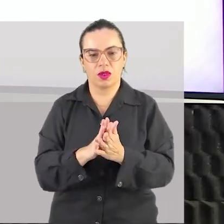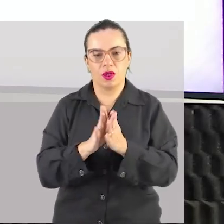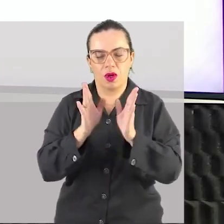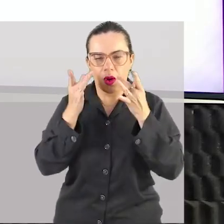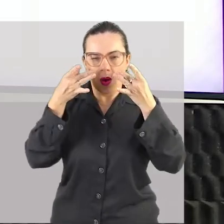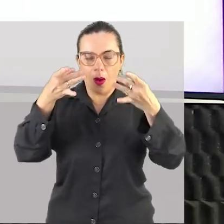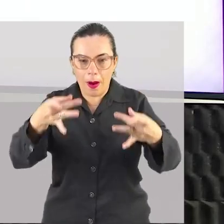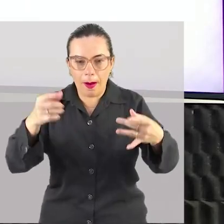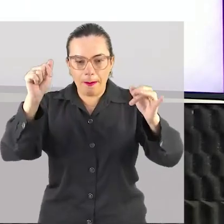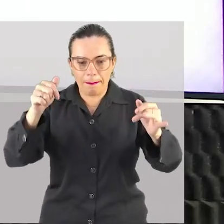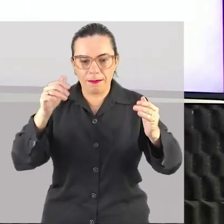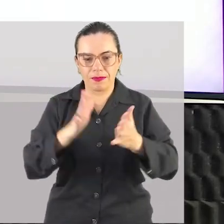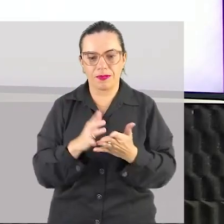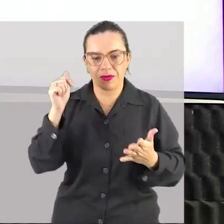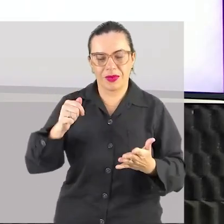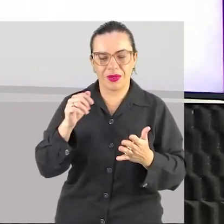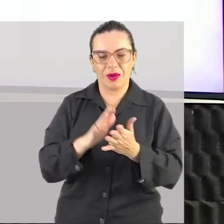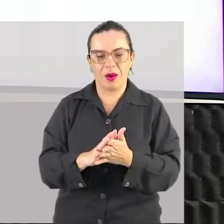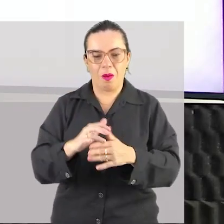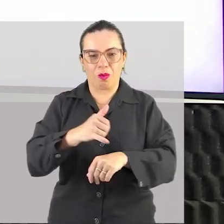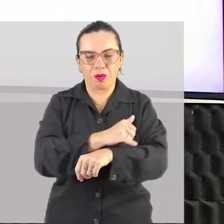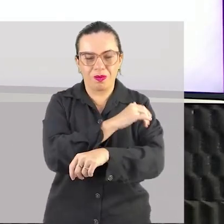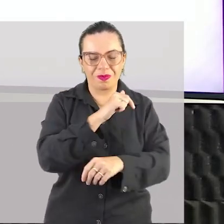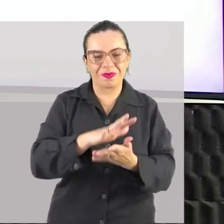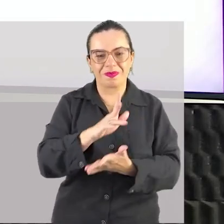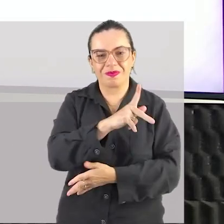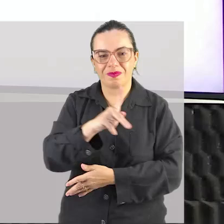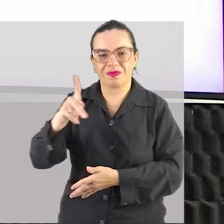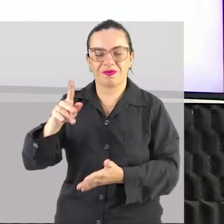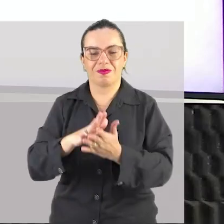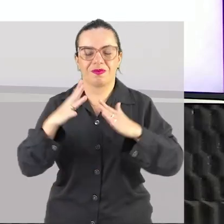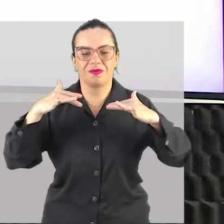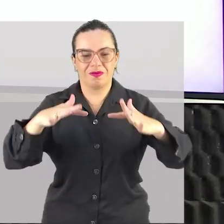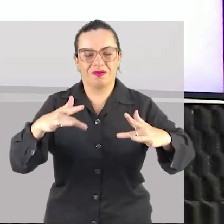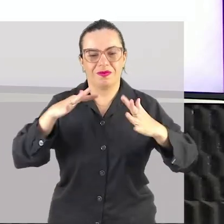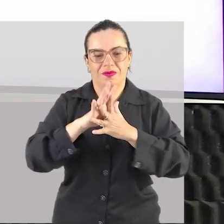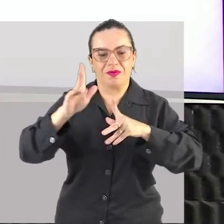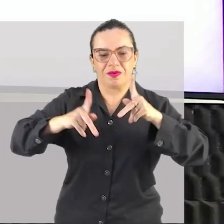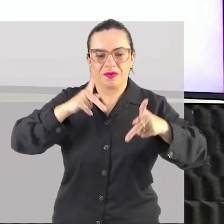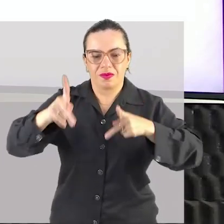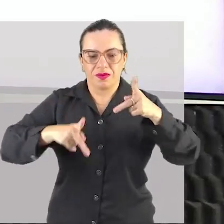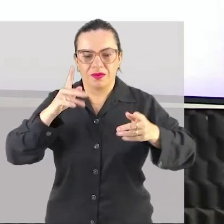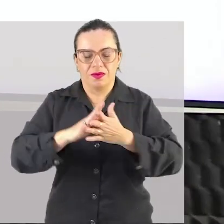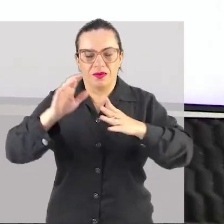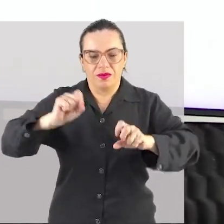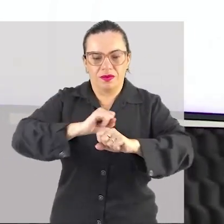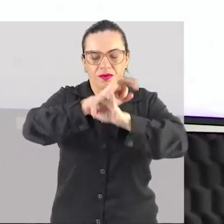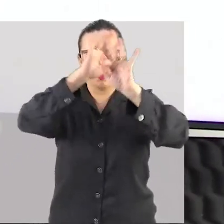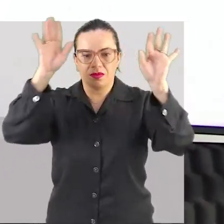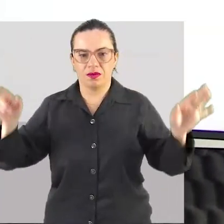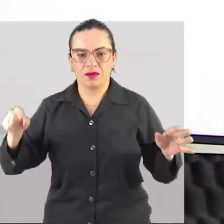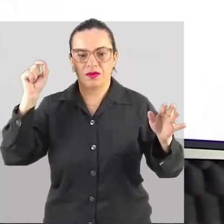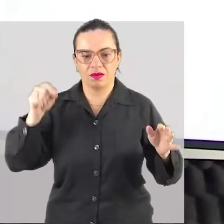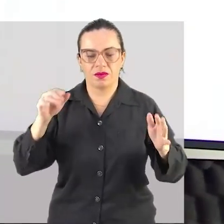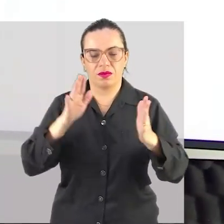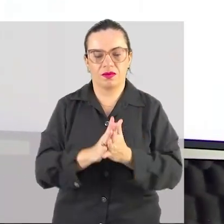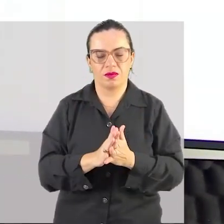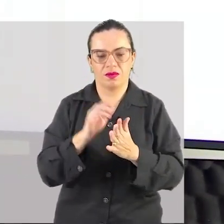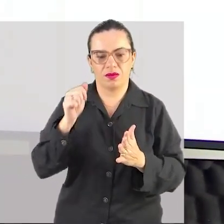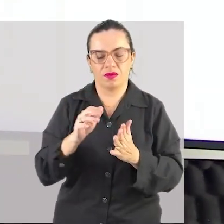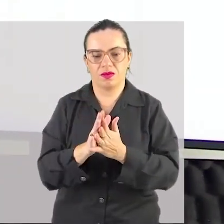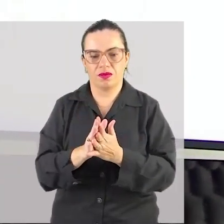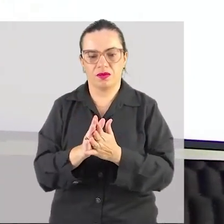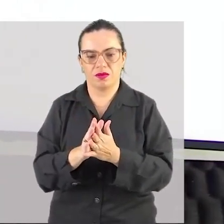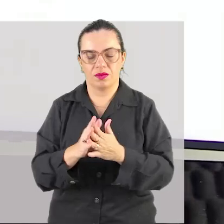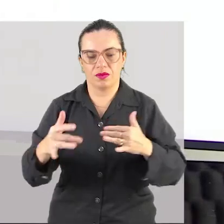cru aqui no cara olha só no gordinho quando a gente fala de movimentos populacionais evidentemente Você vai pra cidade